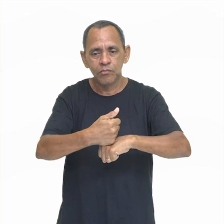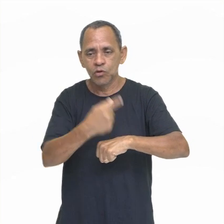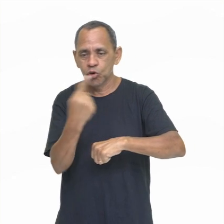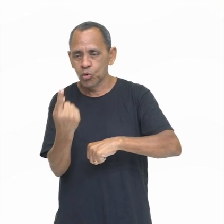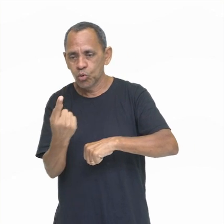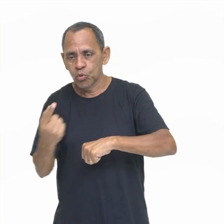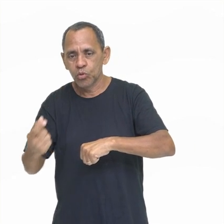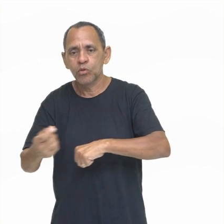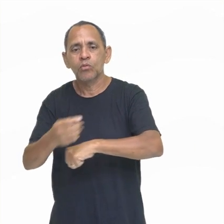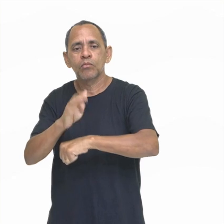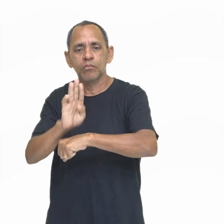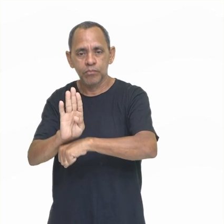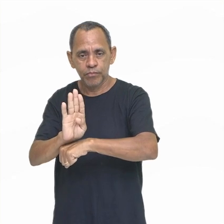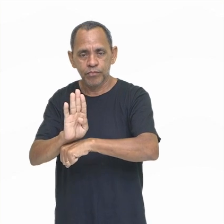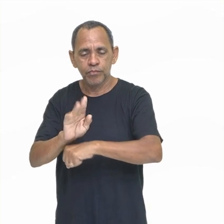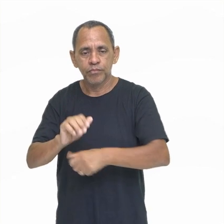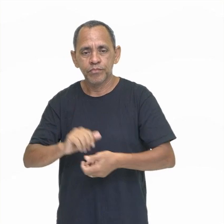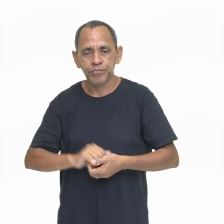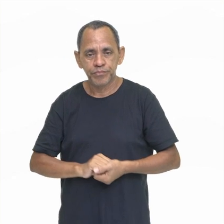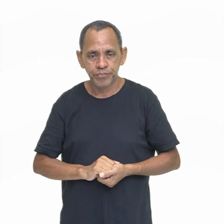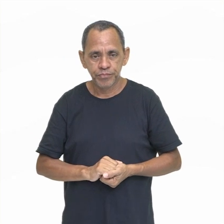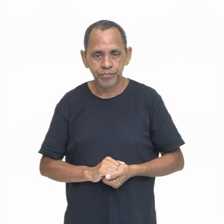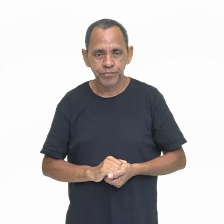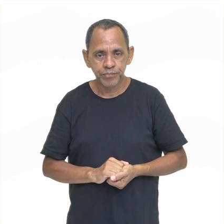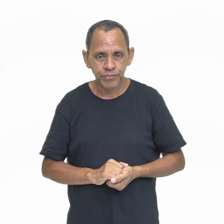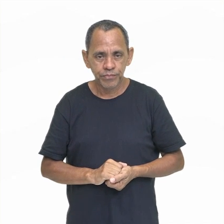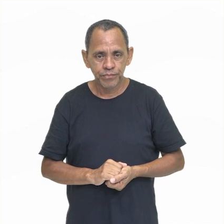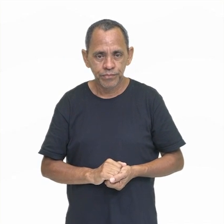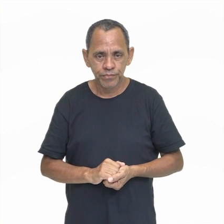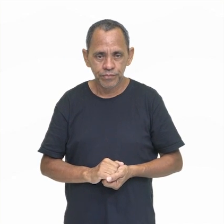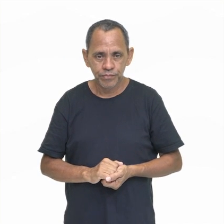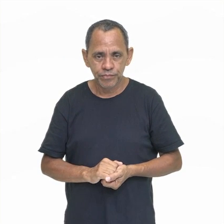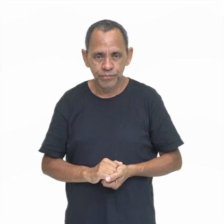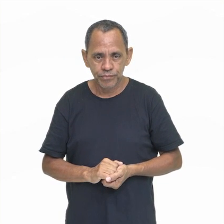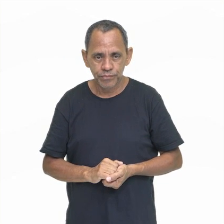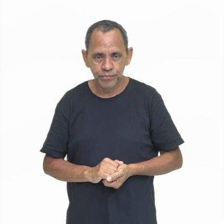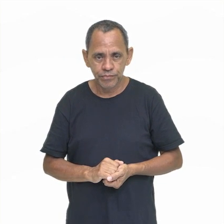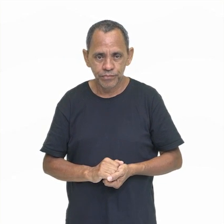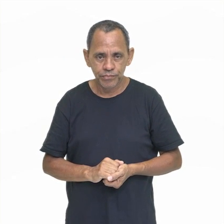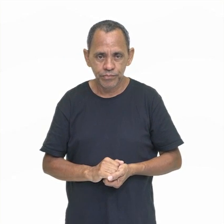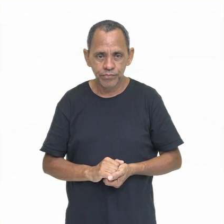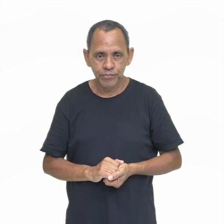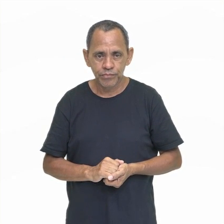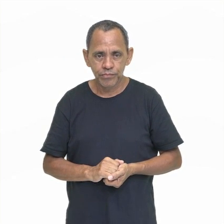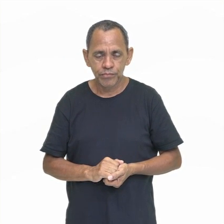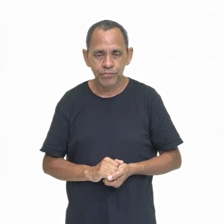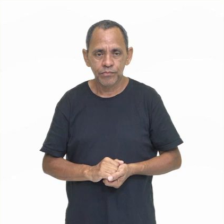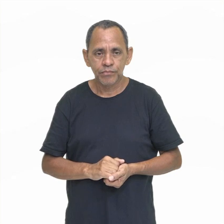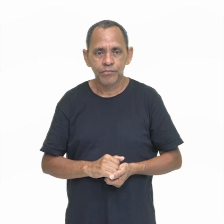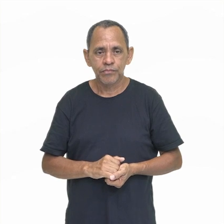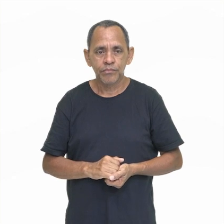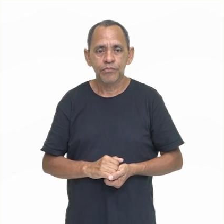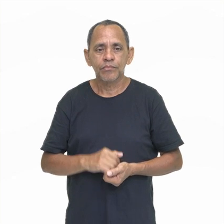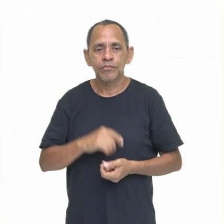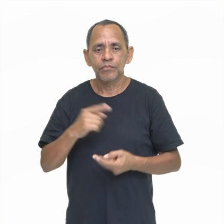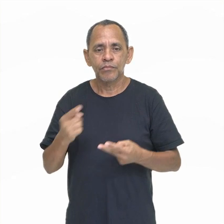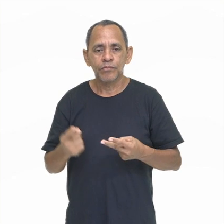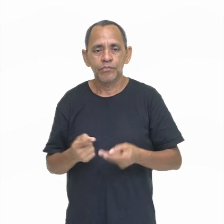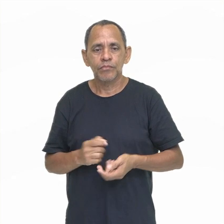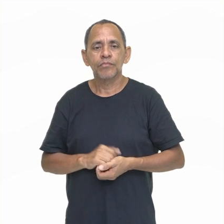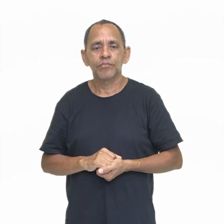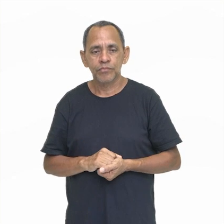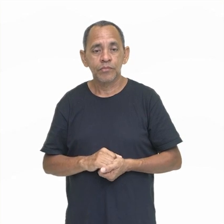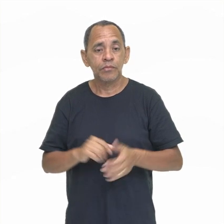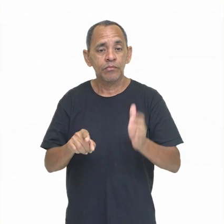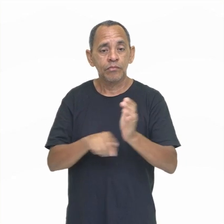tá então ele obedece esse formato então ele é uma função Aim na letra B fx =